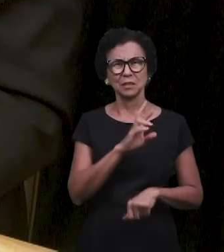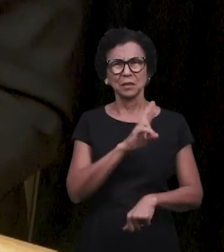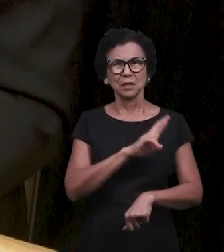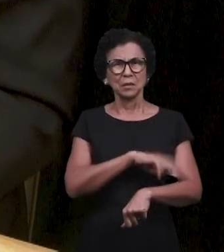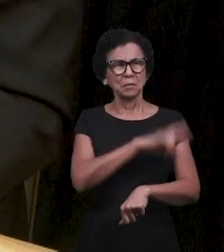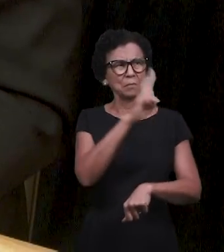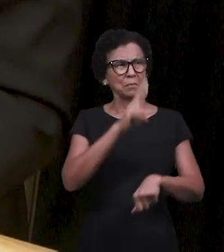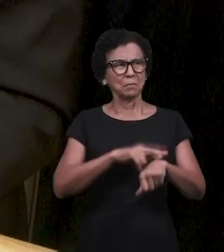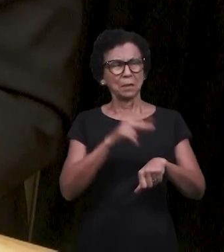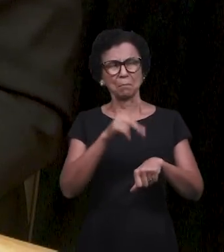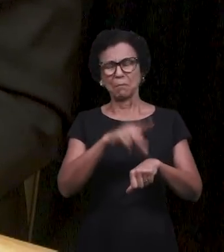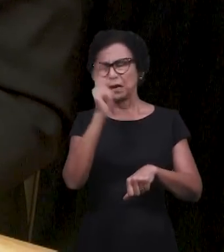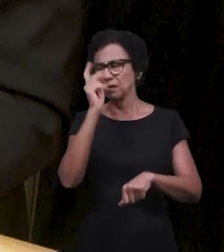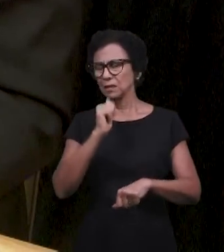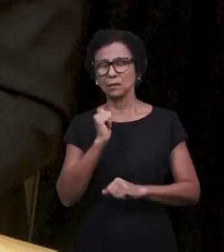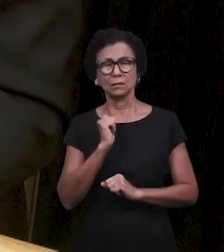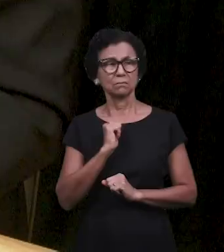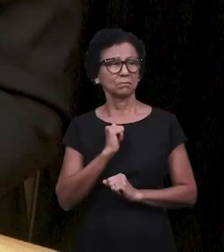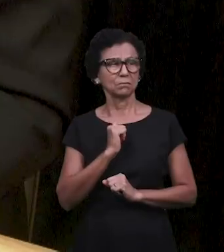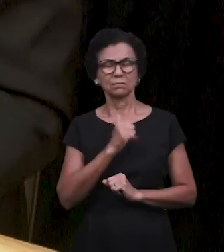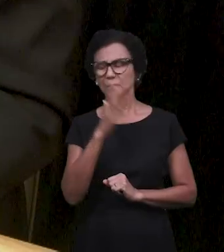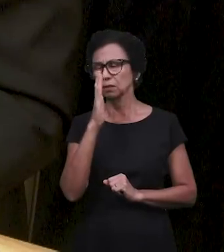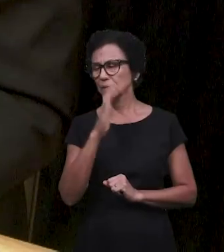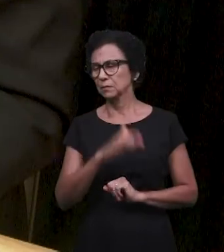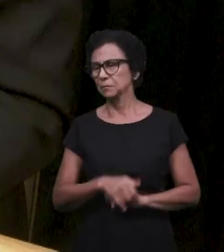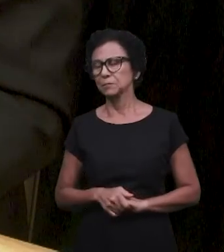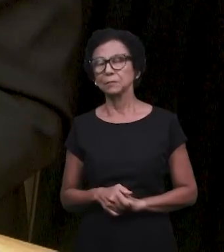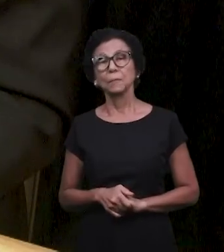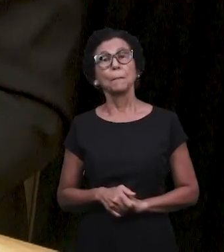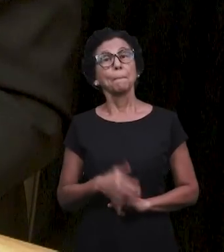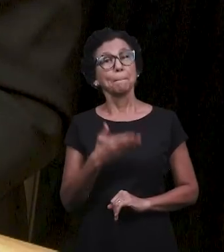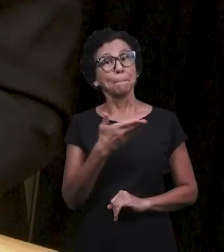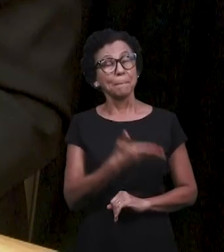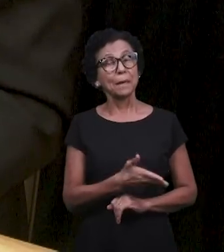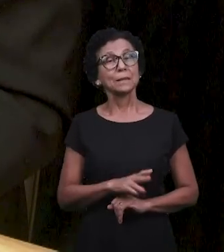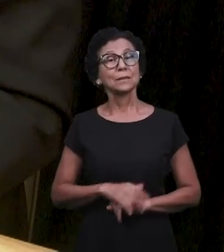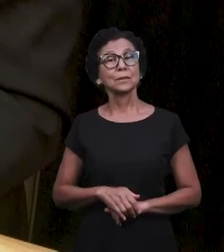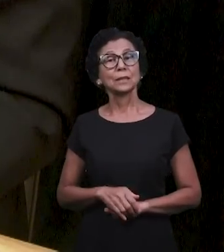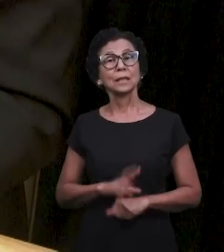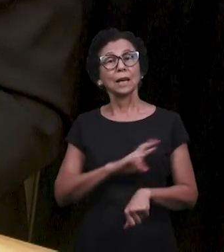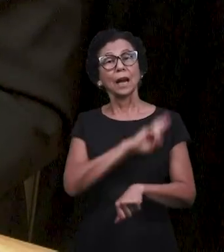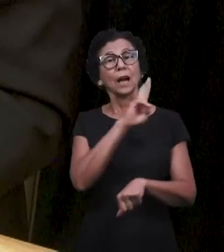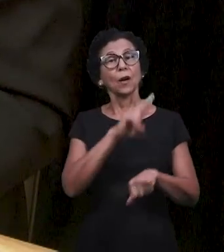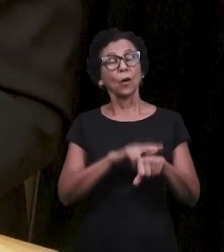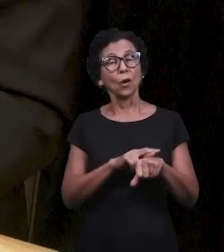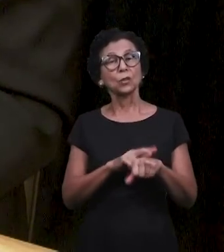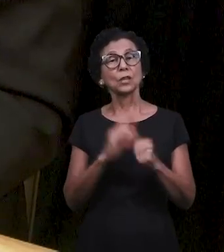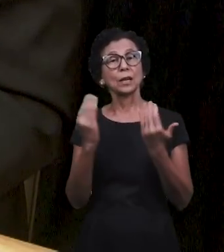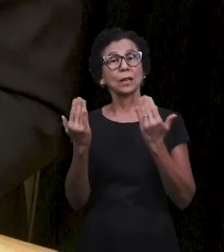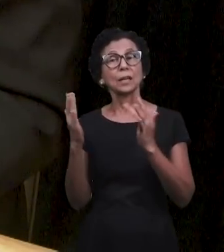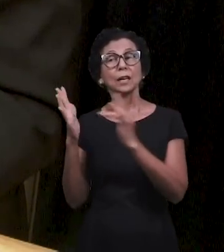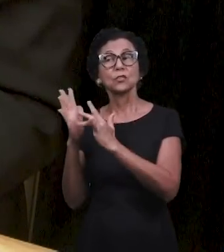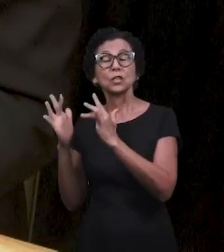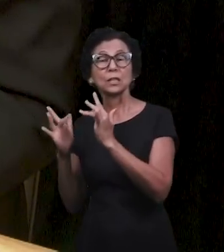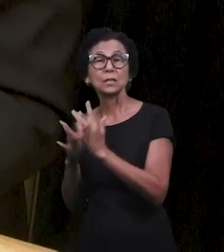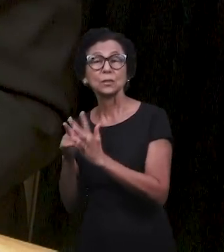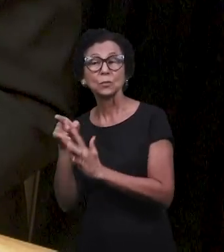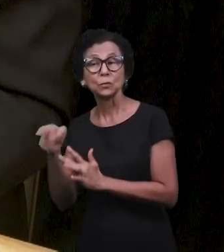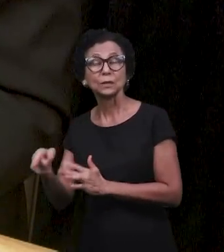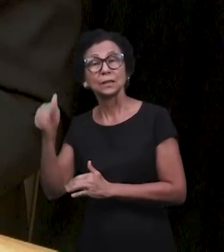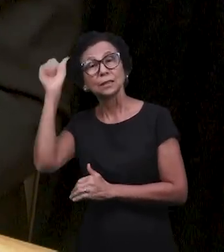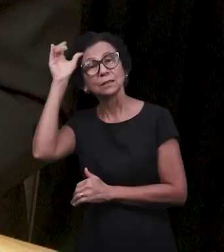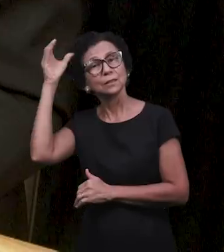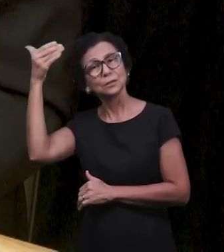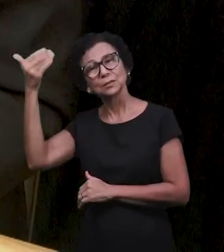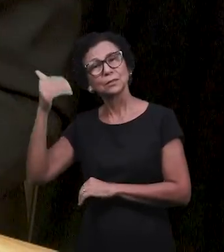nada dela. Passa direto às vezes. Passa direto. A solução está ali. O Senhor está sobre ela. É a salvação que vem de Deus.